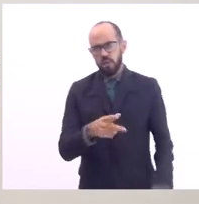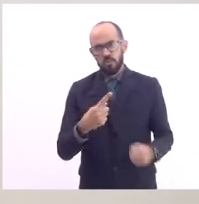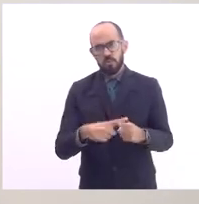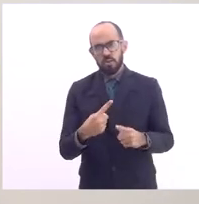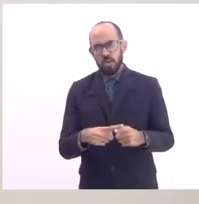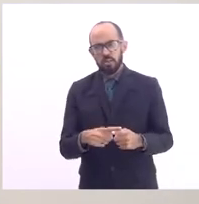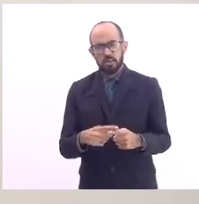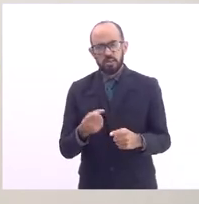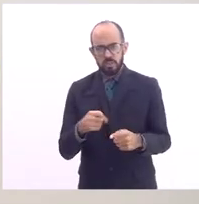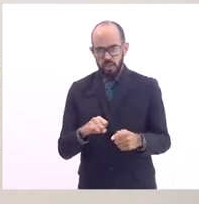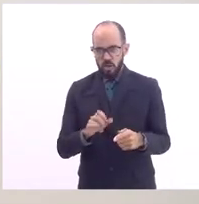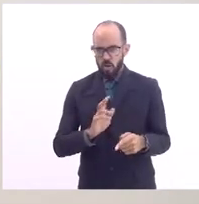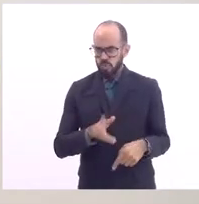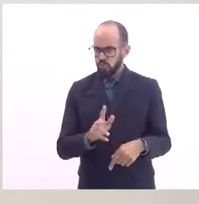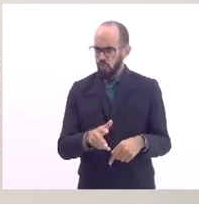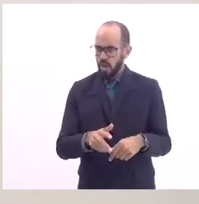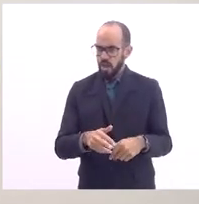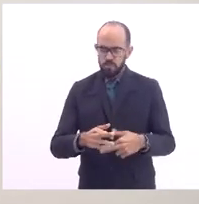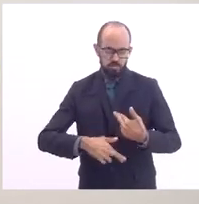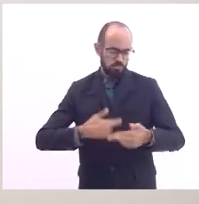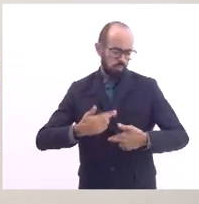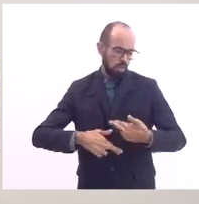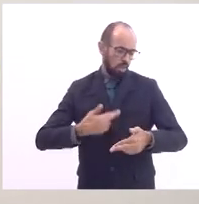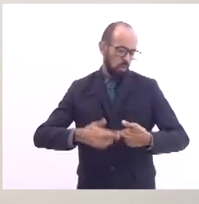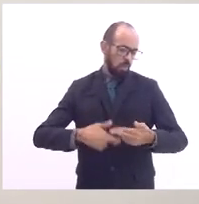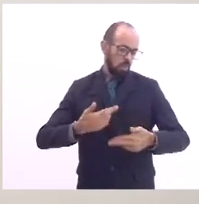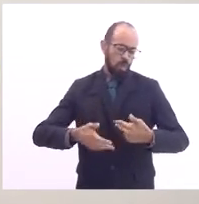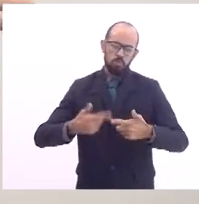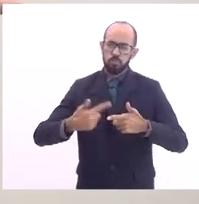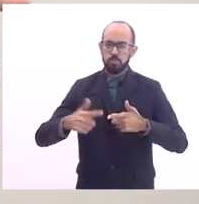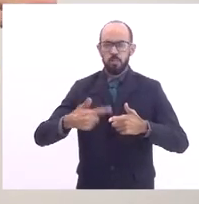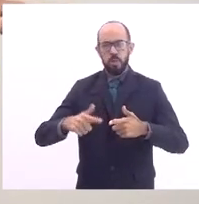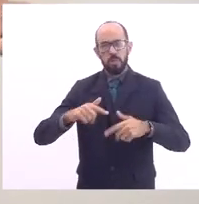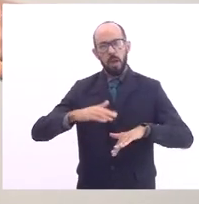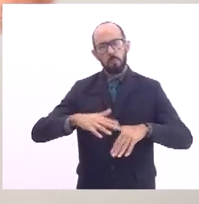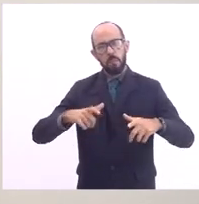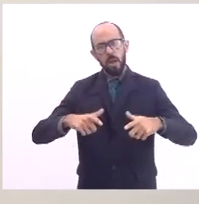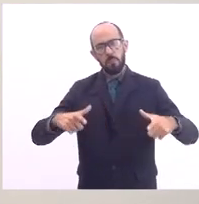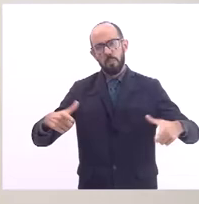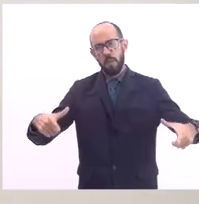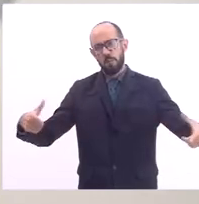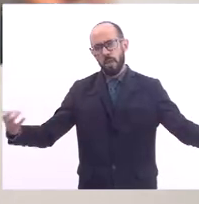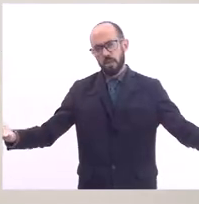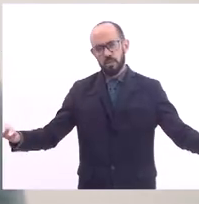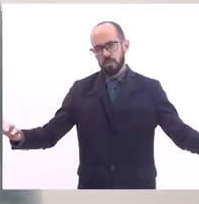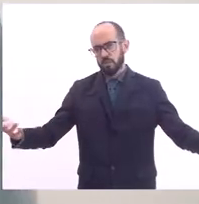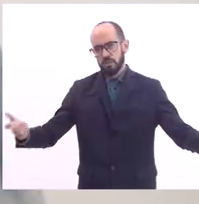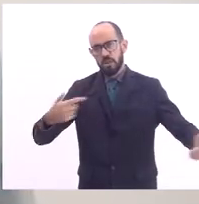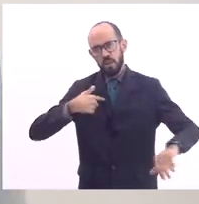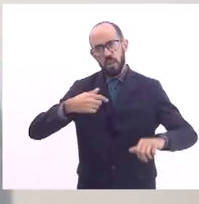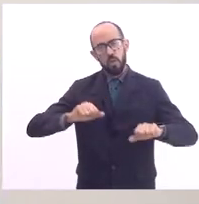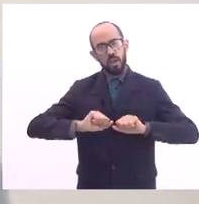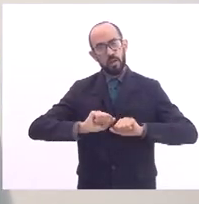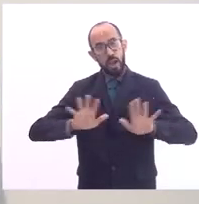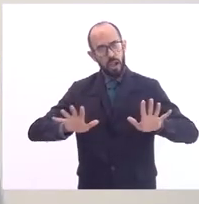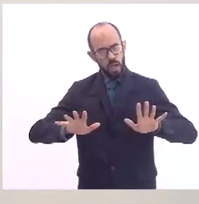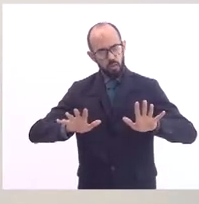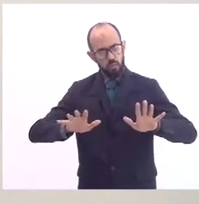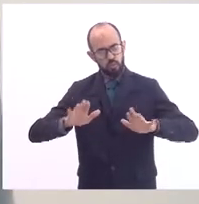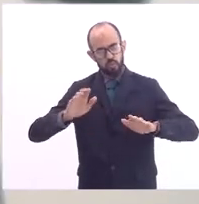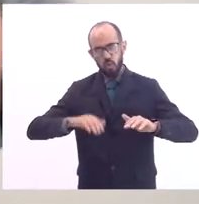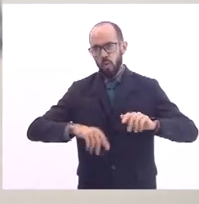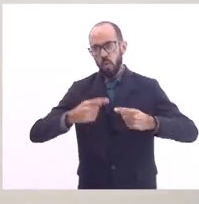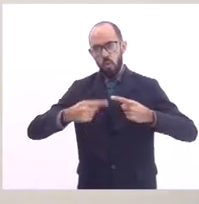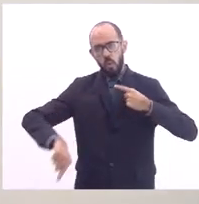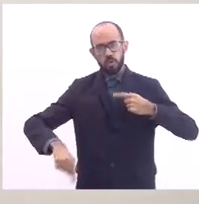continuar, é uma bola de neve sem fim, entendeu? Então, eu quero agradecer a todos, entendeu? Obrigado, deixar bem claro que eu sou contra qualquer tipo de